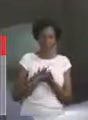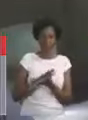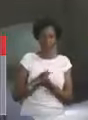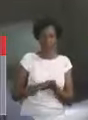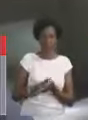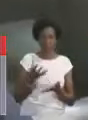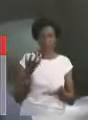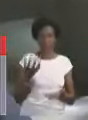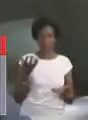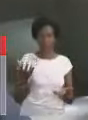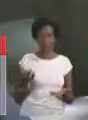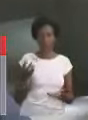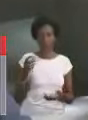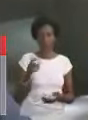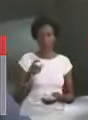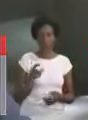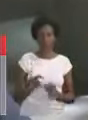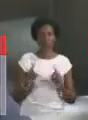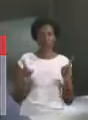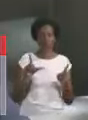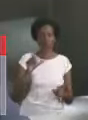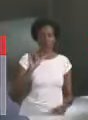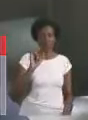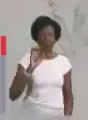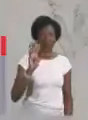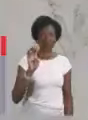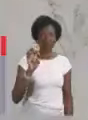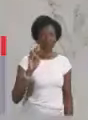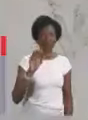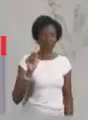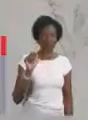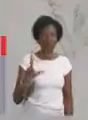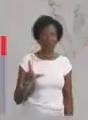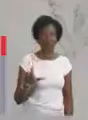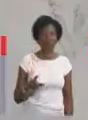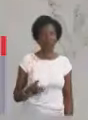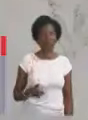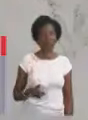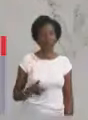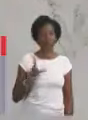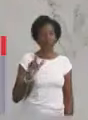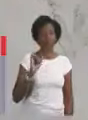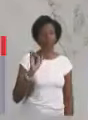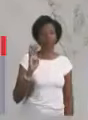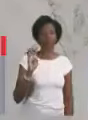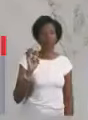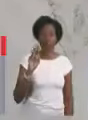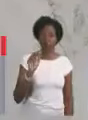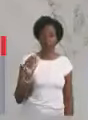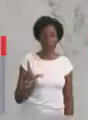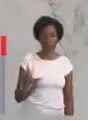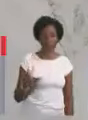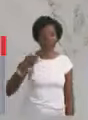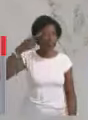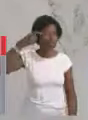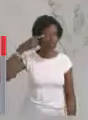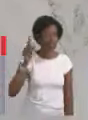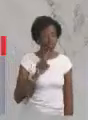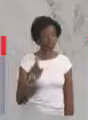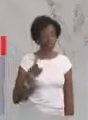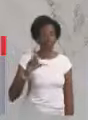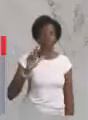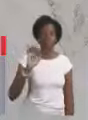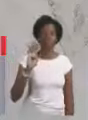antes fosse ele era um Liberal acho que talvez ele seja um Liberal coisa que o Dória não é o dólar se